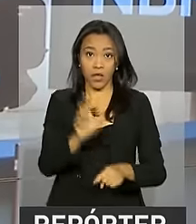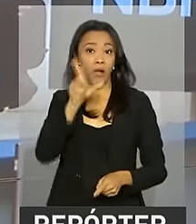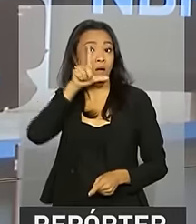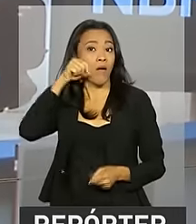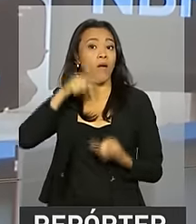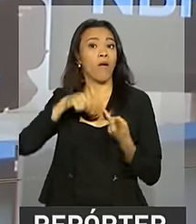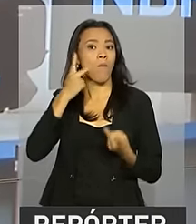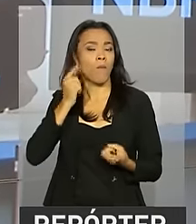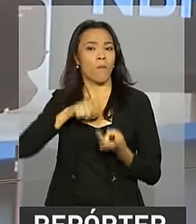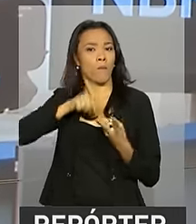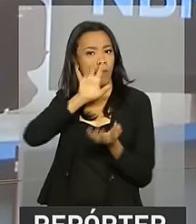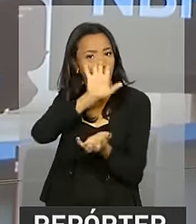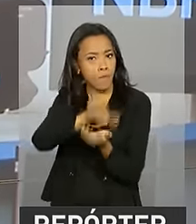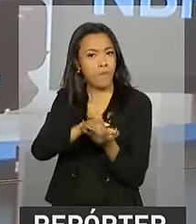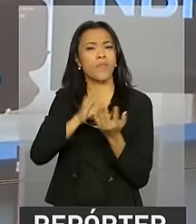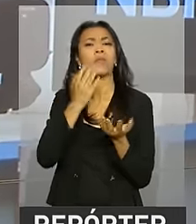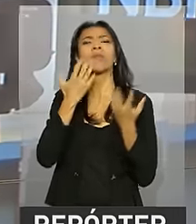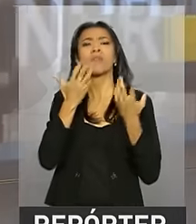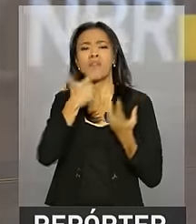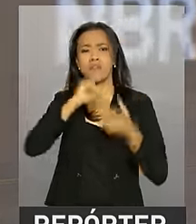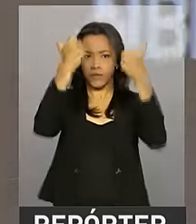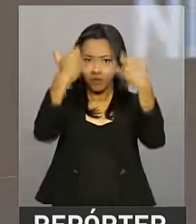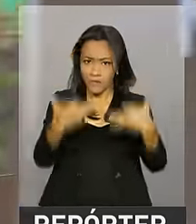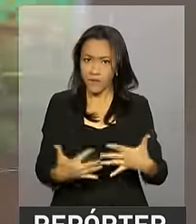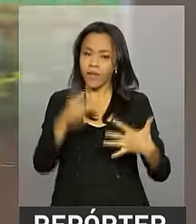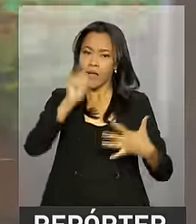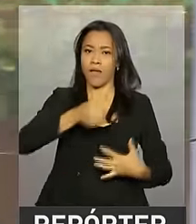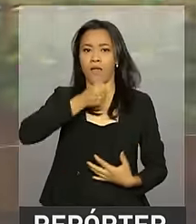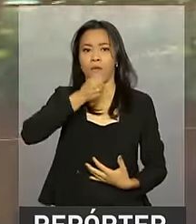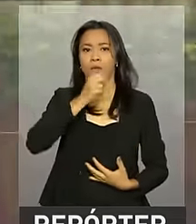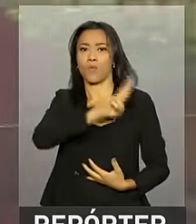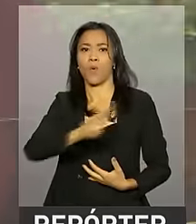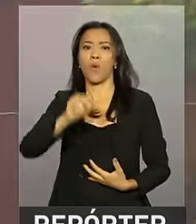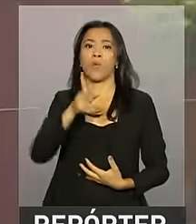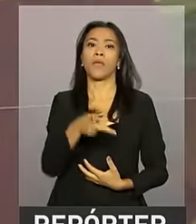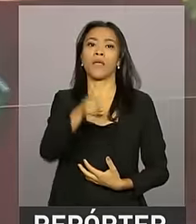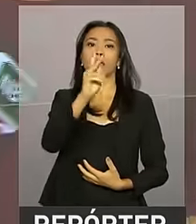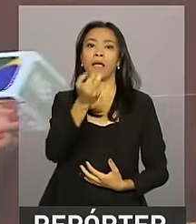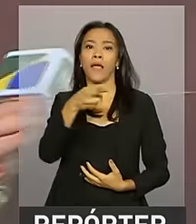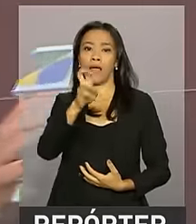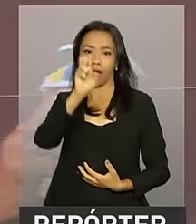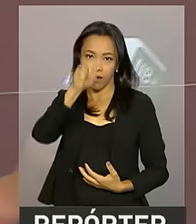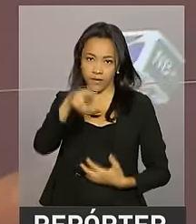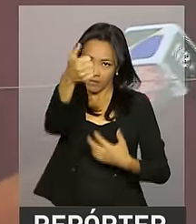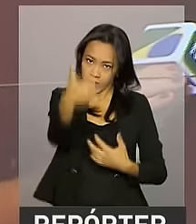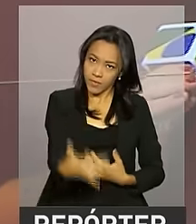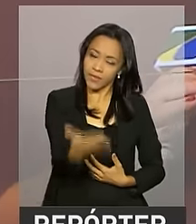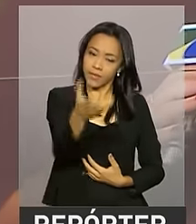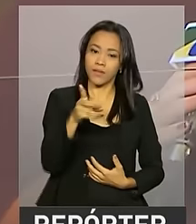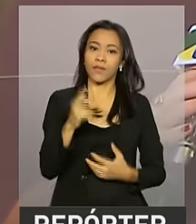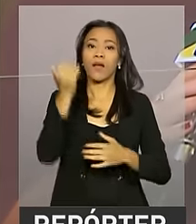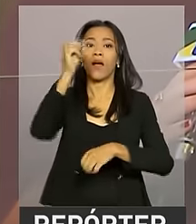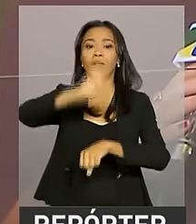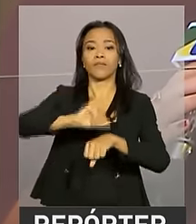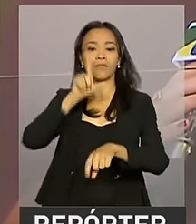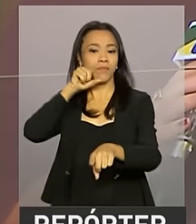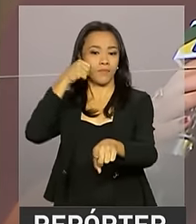traz as informações ao vivo pra gente a repórter lona Karen que está lá em Maceó Oi lona Bom